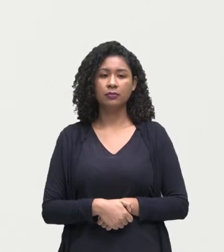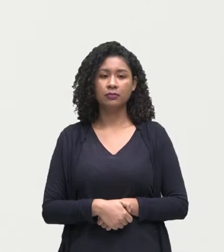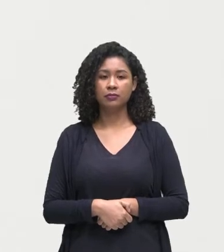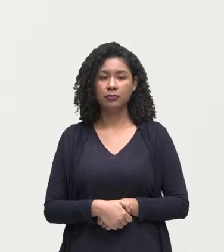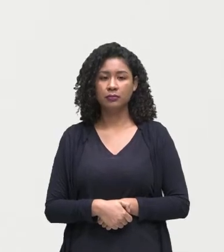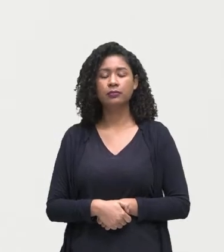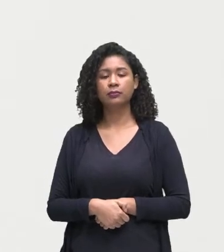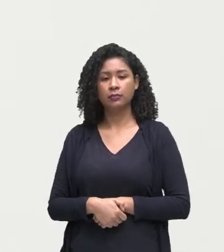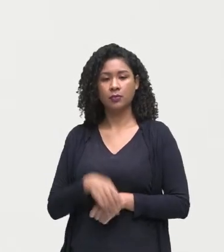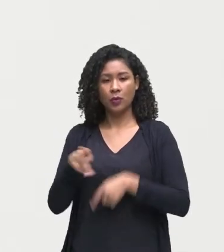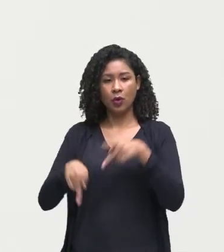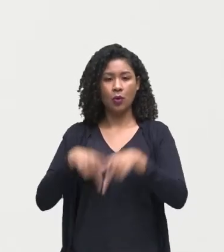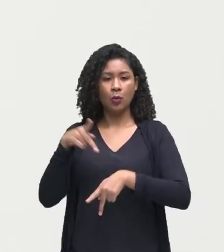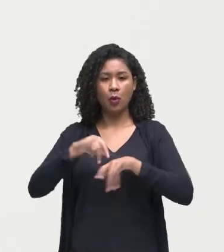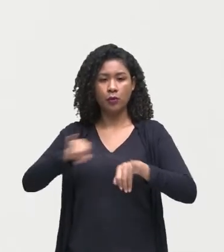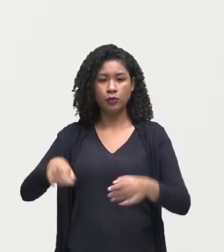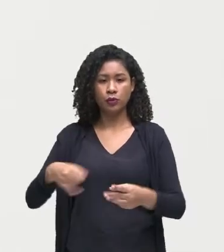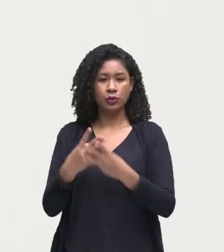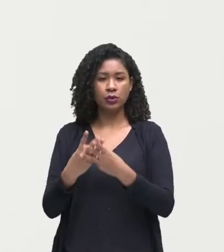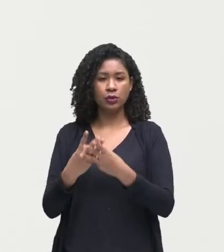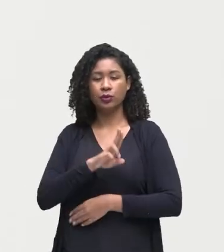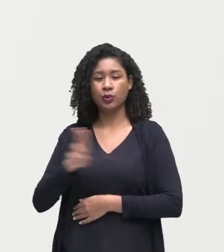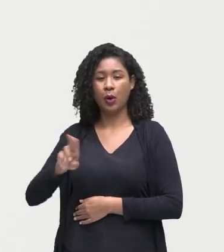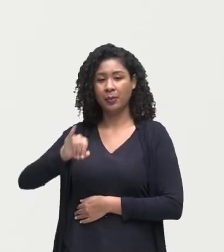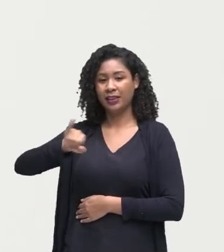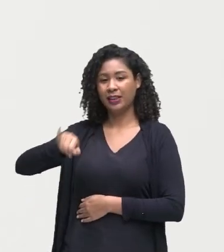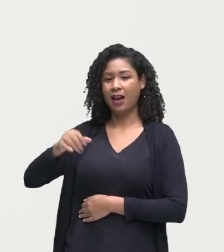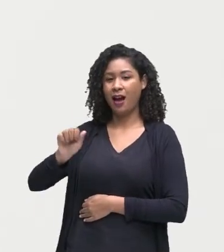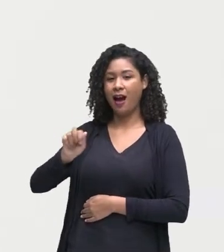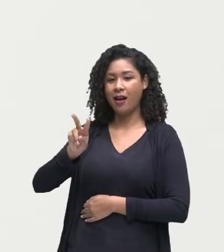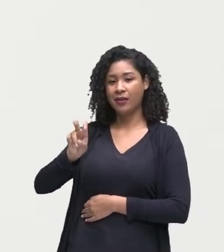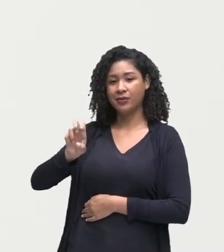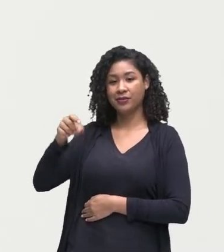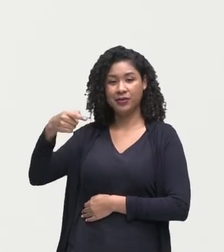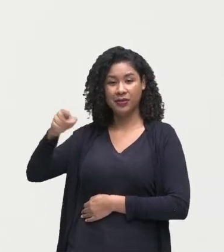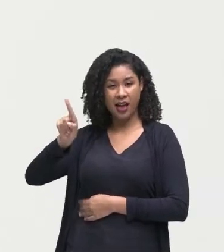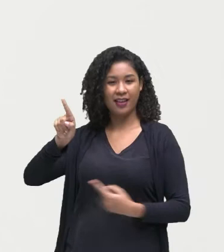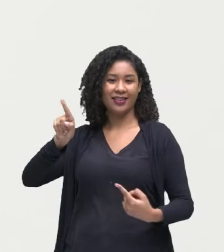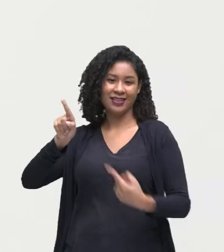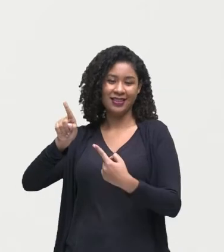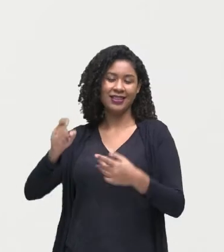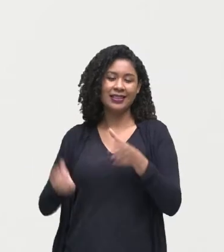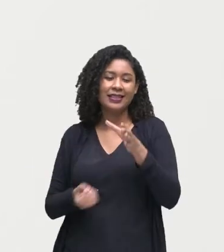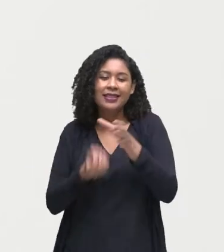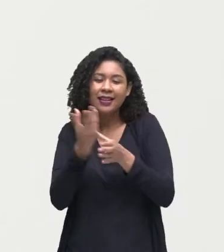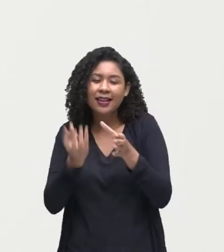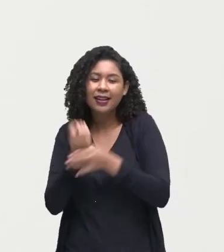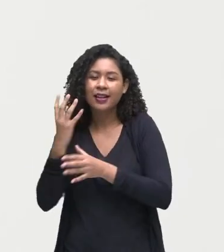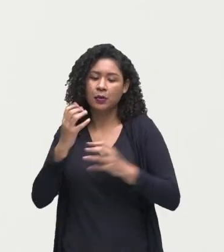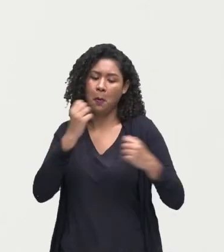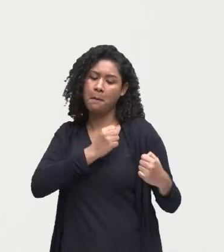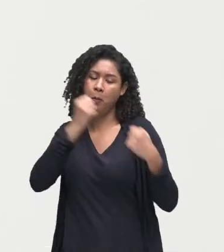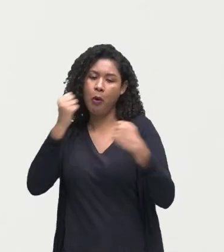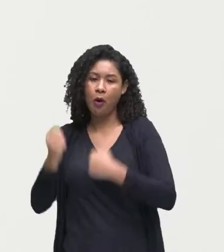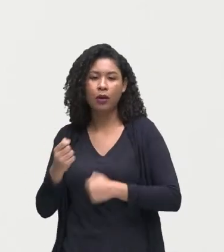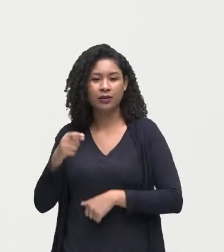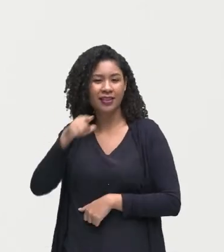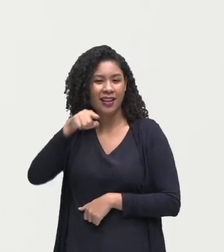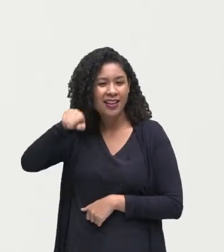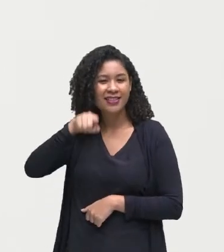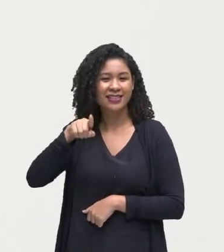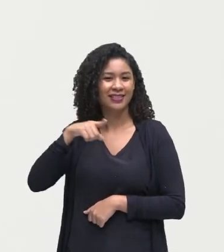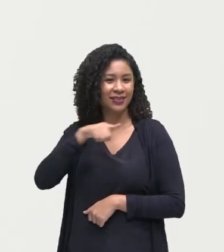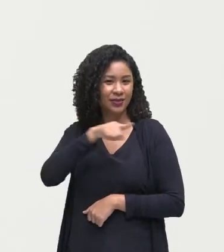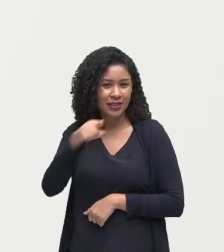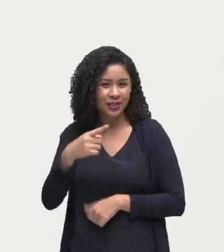para os judeus é Javé, o Criador, o Todo-Poderoso, né? Isso a gente já tem mais contato por causa do cristianismo,